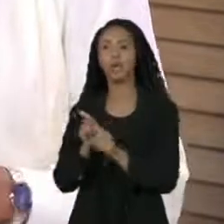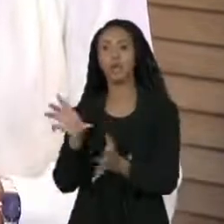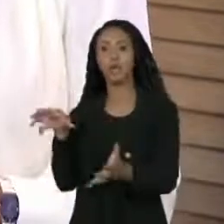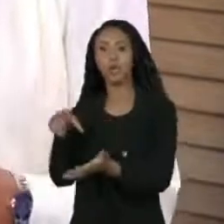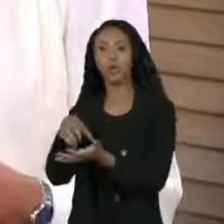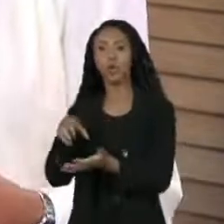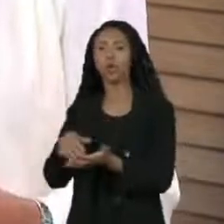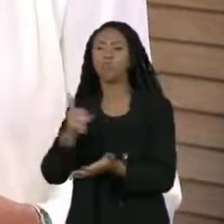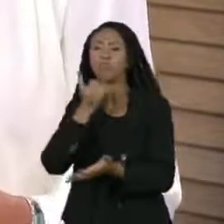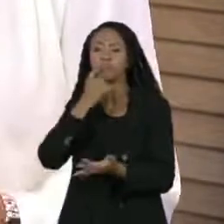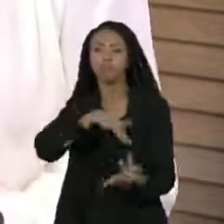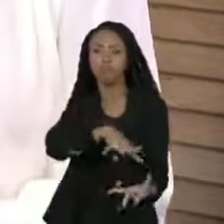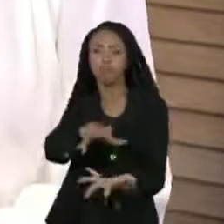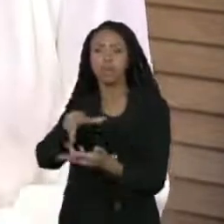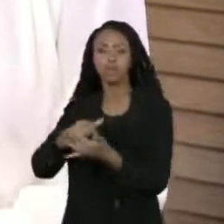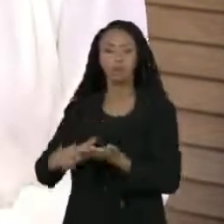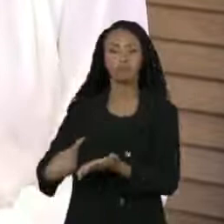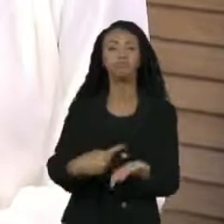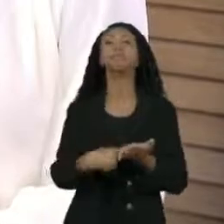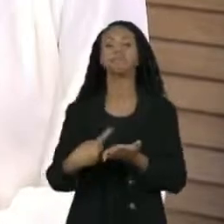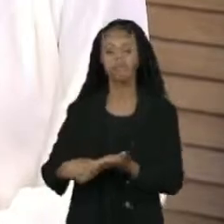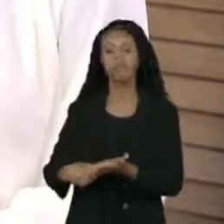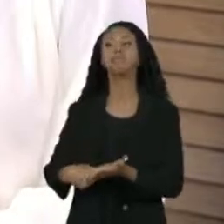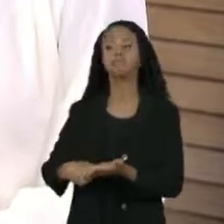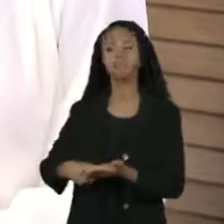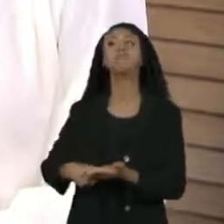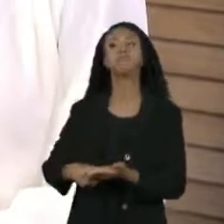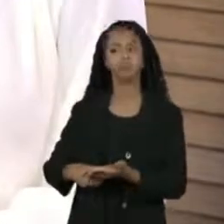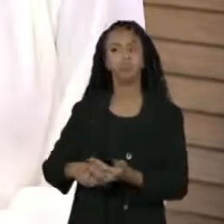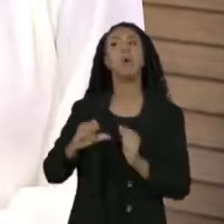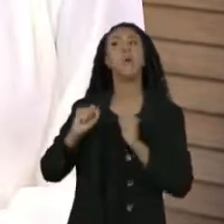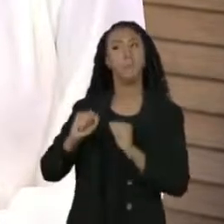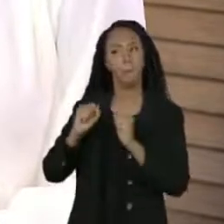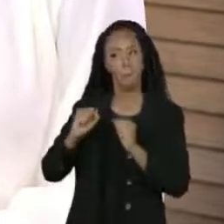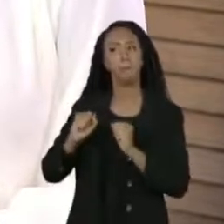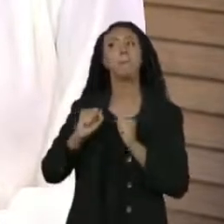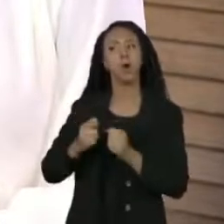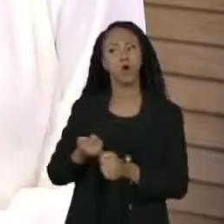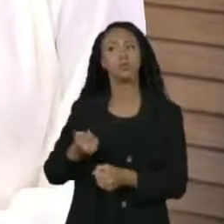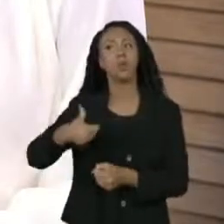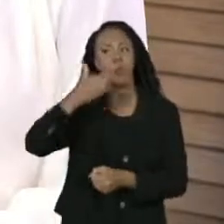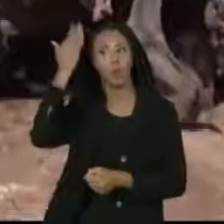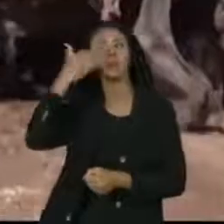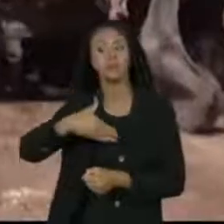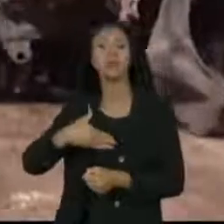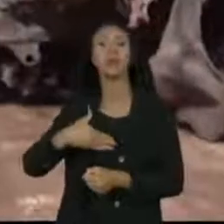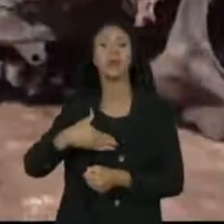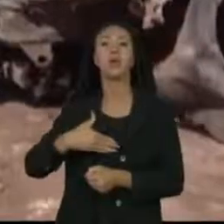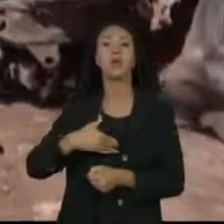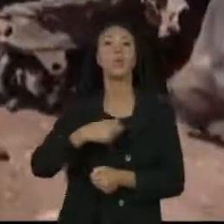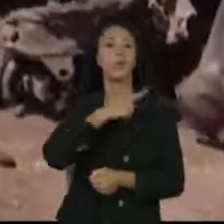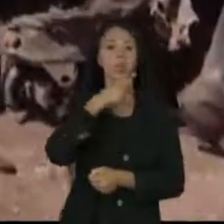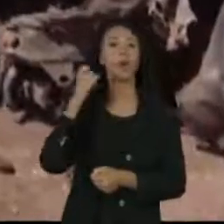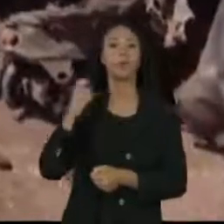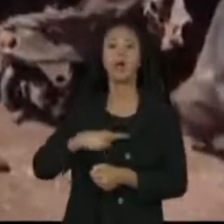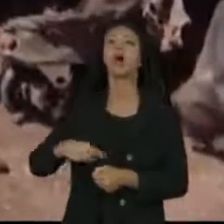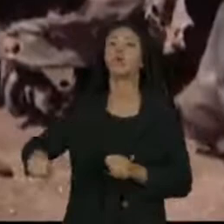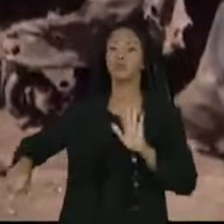afirmou que há fortes indícios de que o exército Russo cometeu crimes de guerra durante a invasão